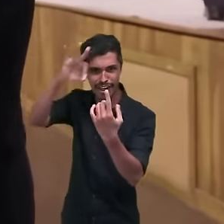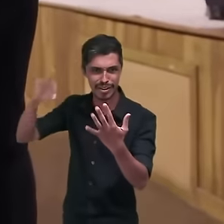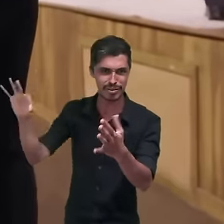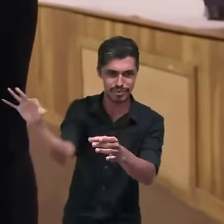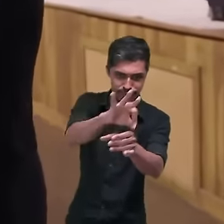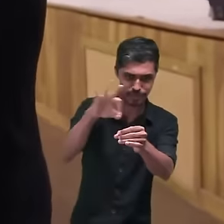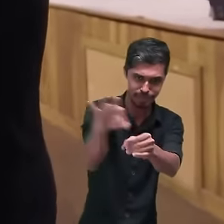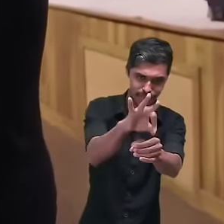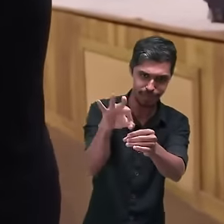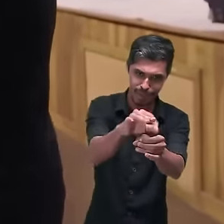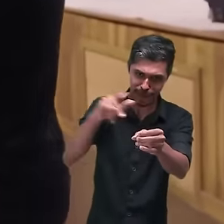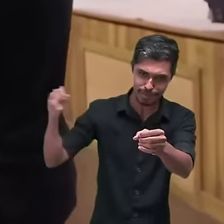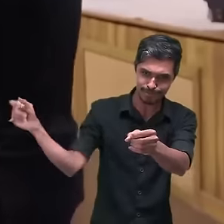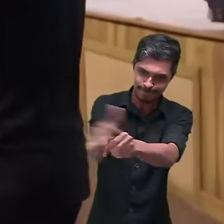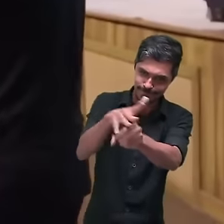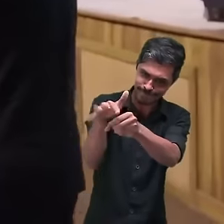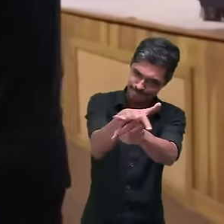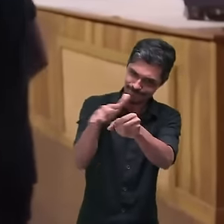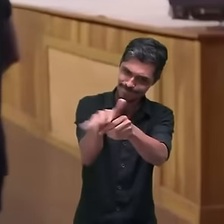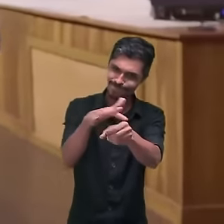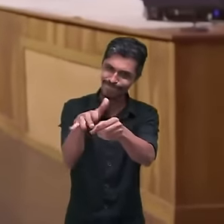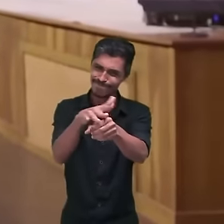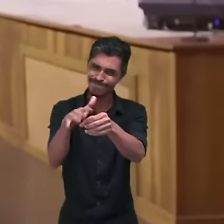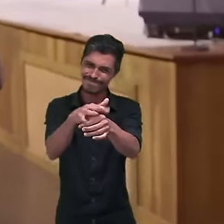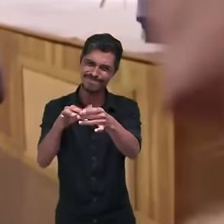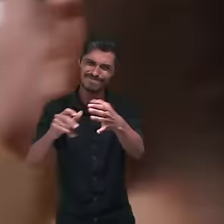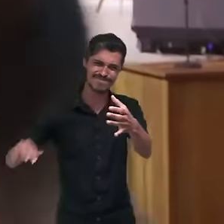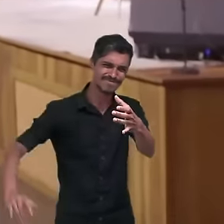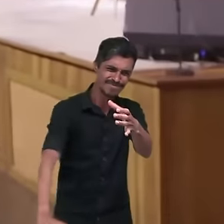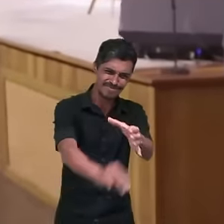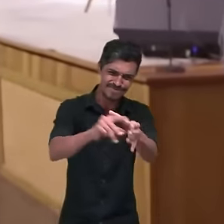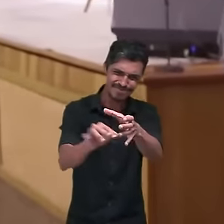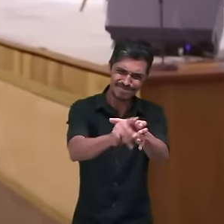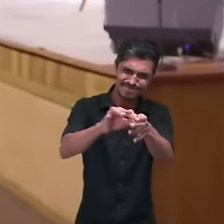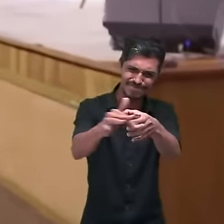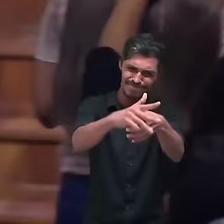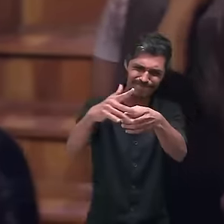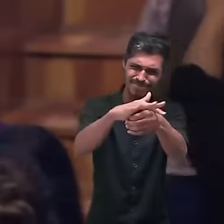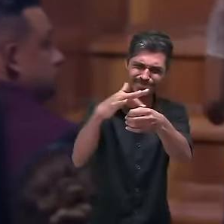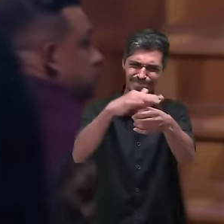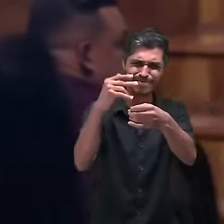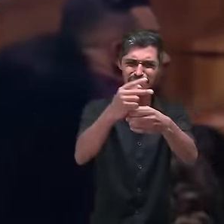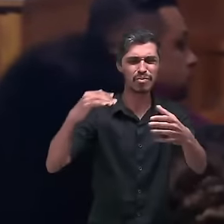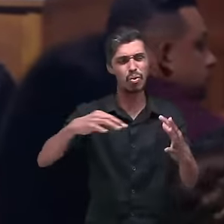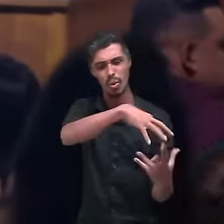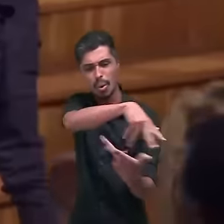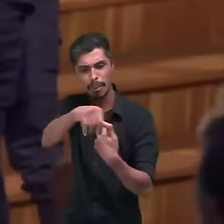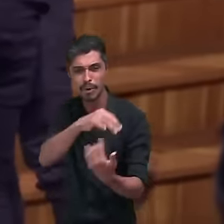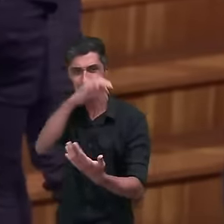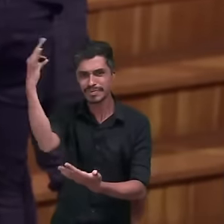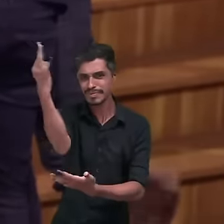agora, agora. Enche Espíritu Santo. Algo está acontecendo en el mundo espiritual. Nada va a te afastar